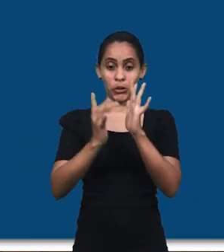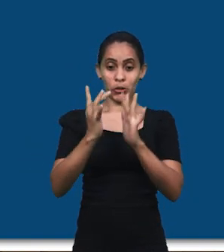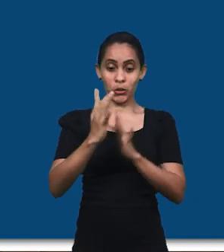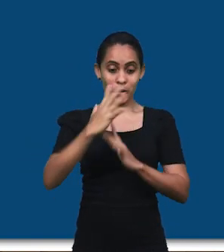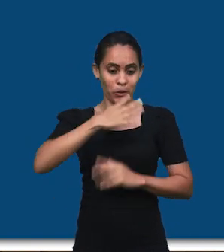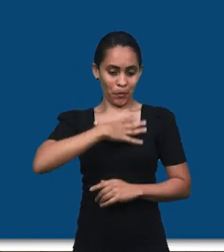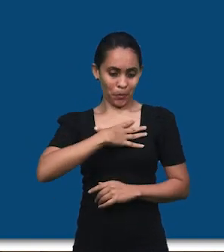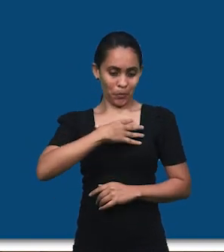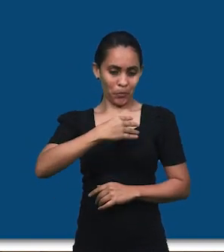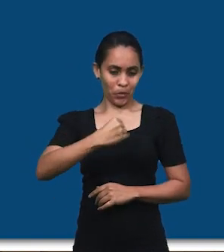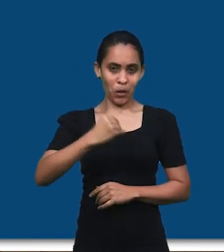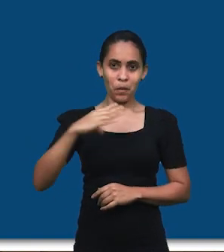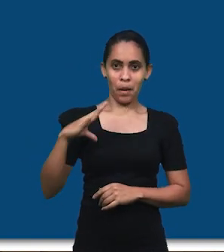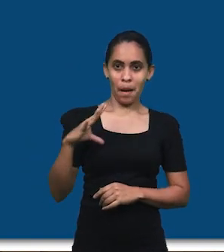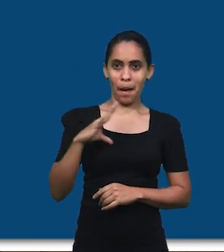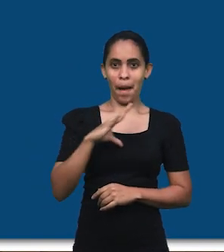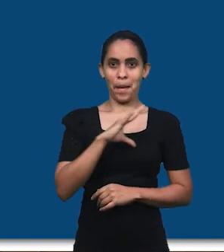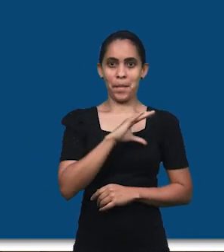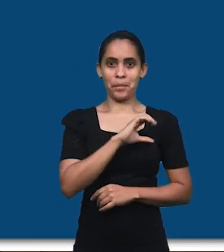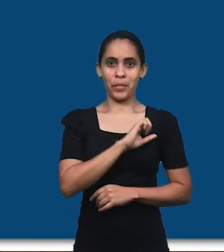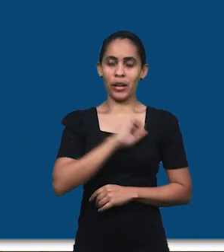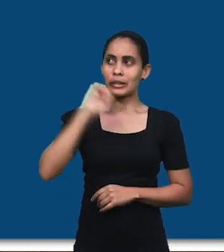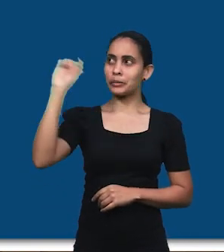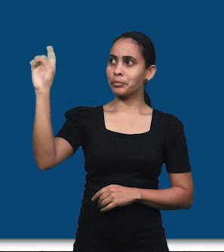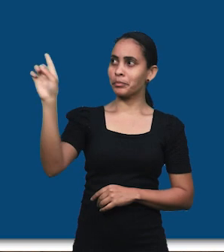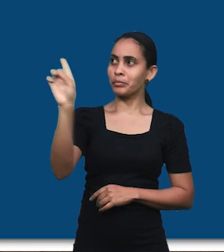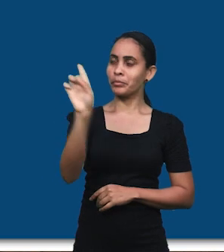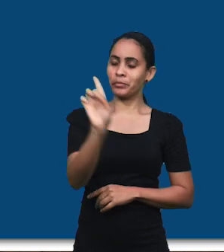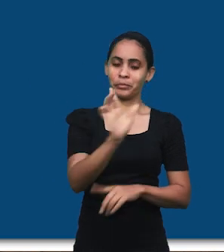seu Filho amado